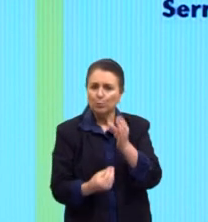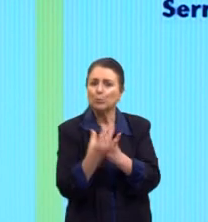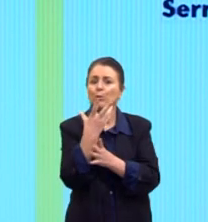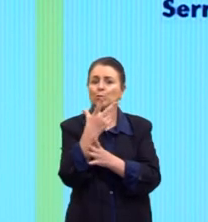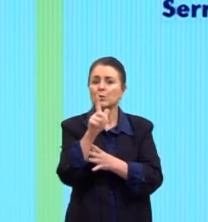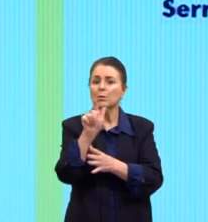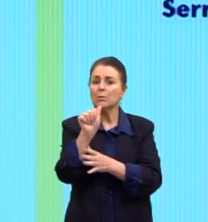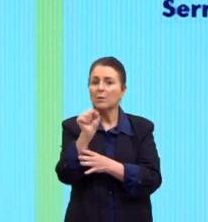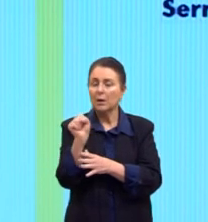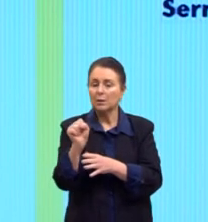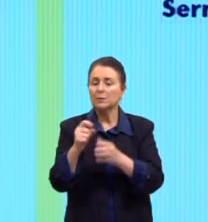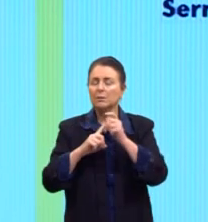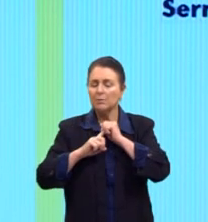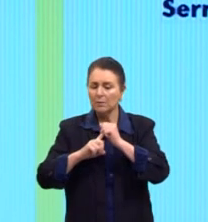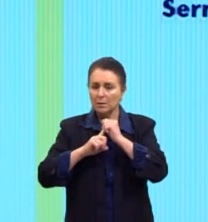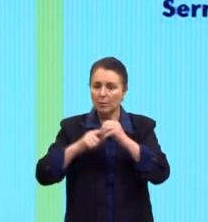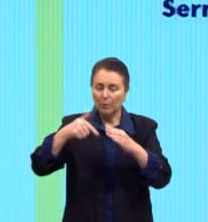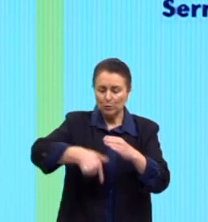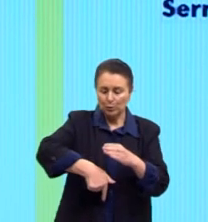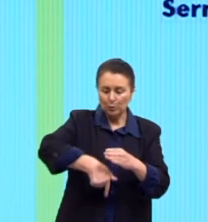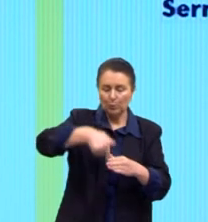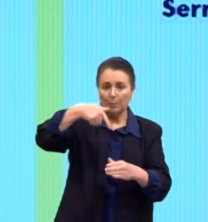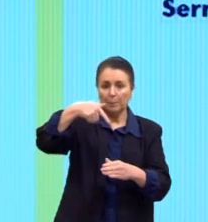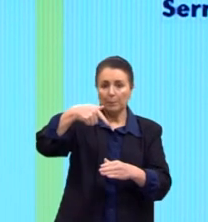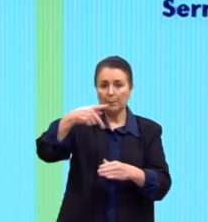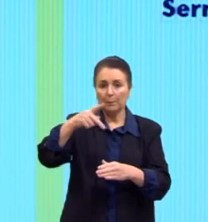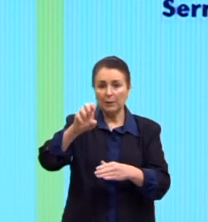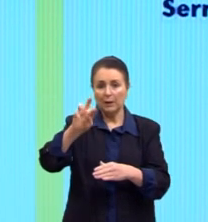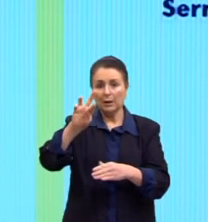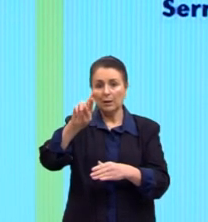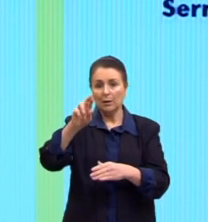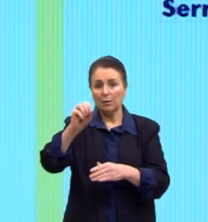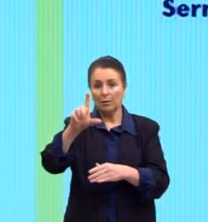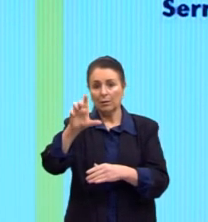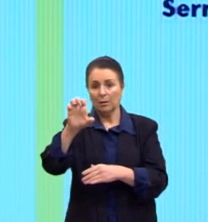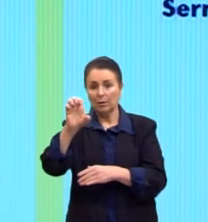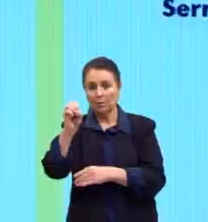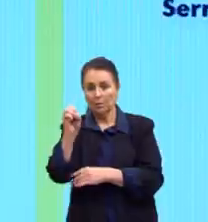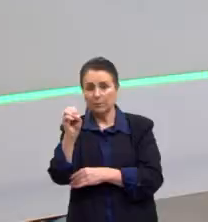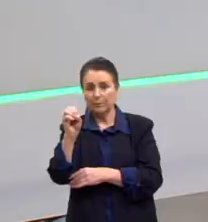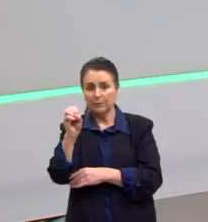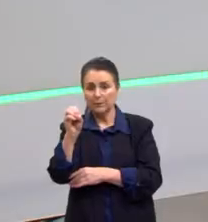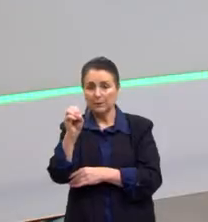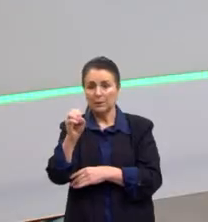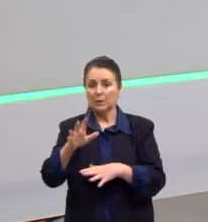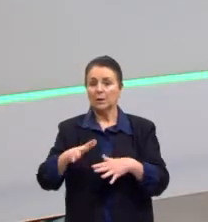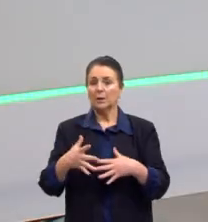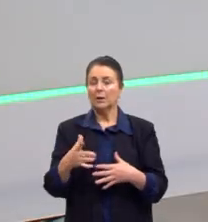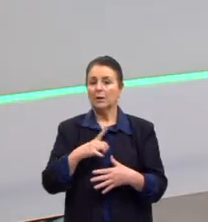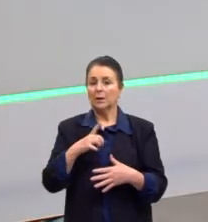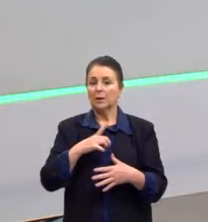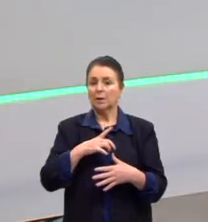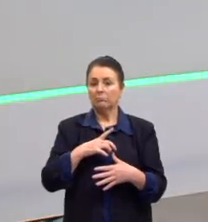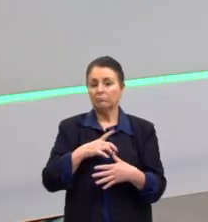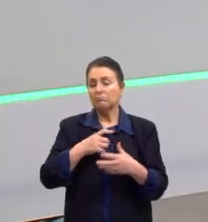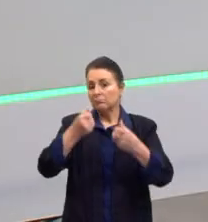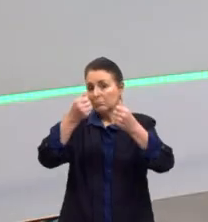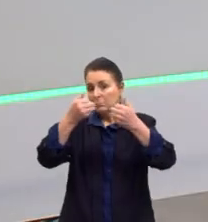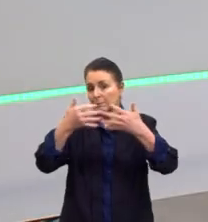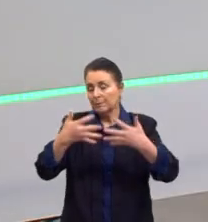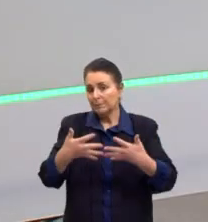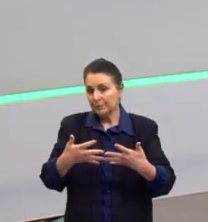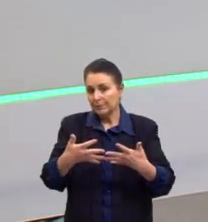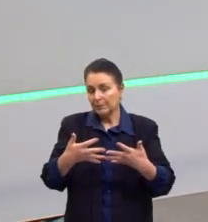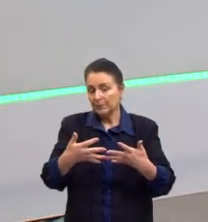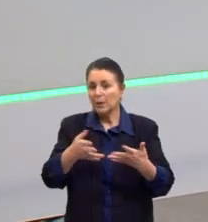produção de principalmente petróleo né pessoal tu vai ter relacionado a isso tá é isso né que nós temos sobre essa questão